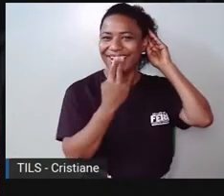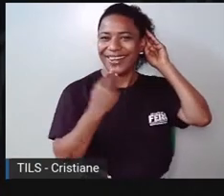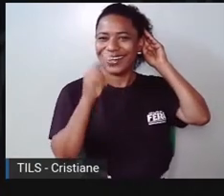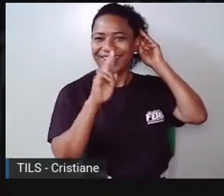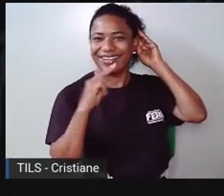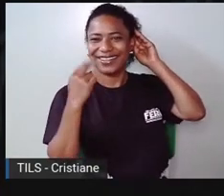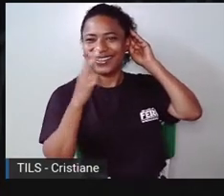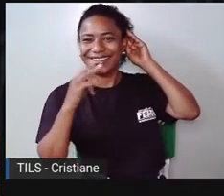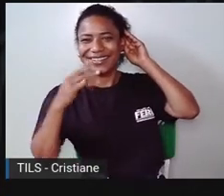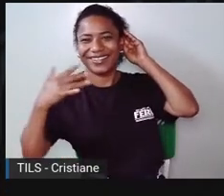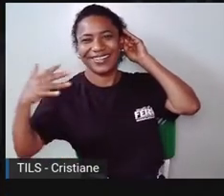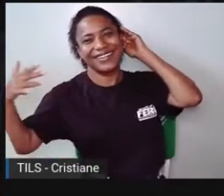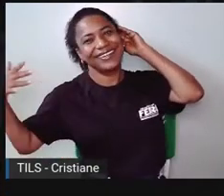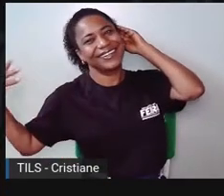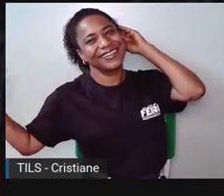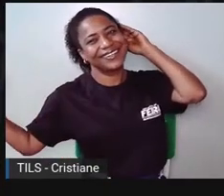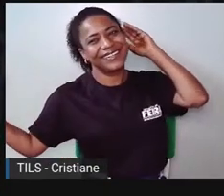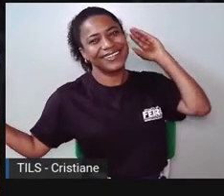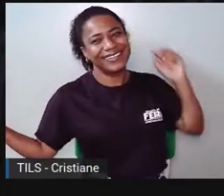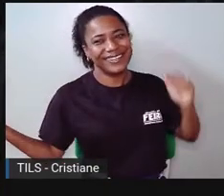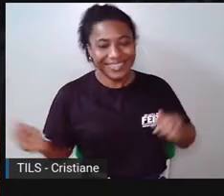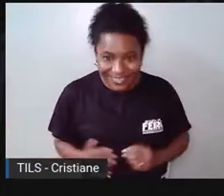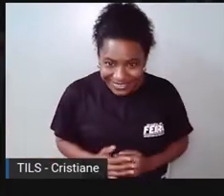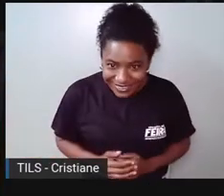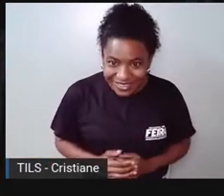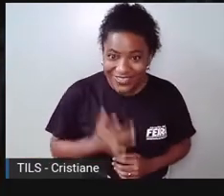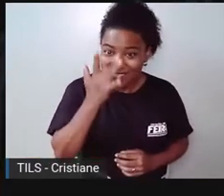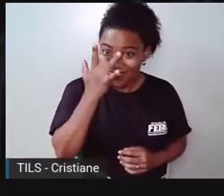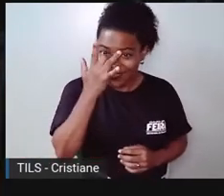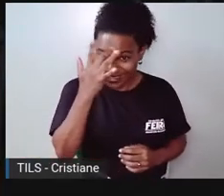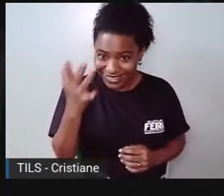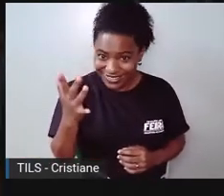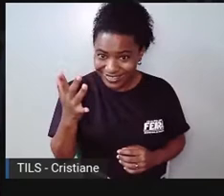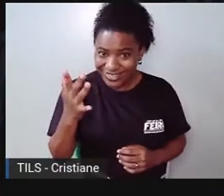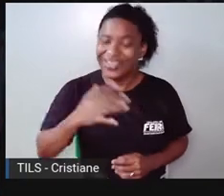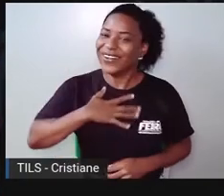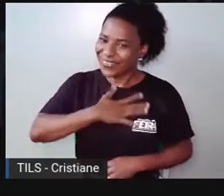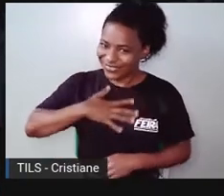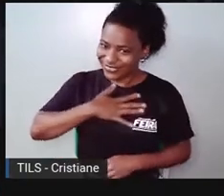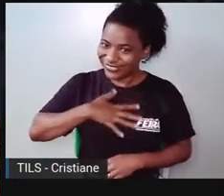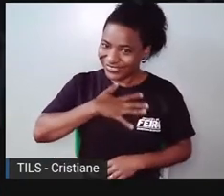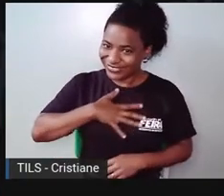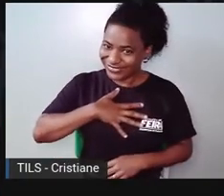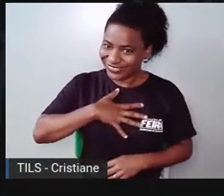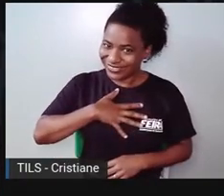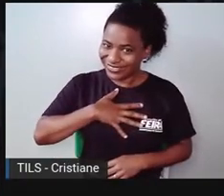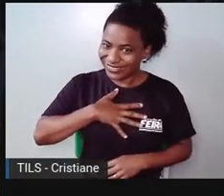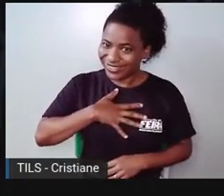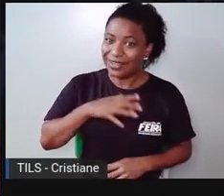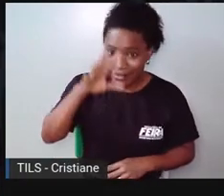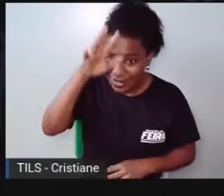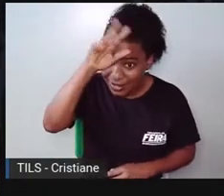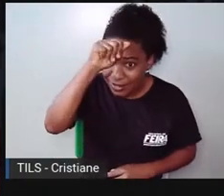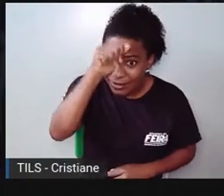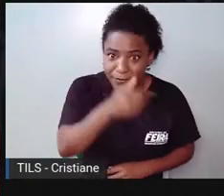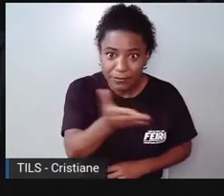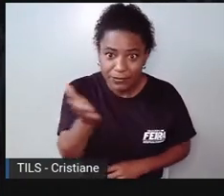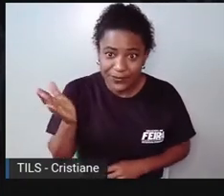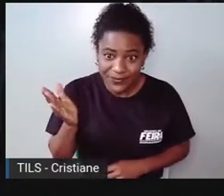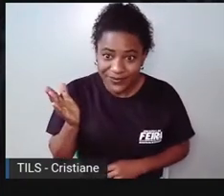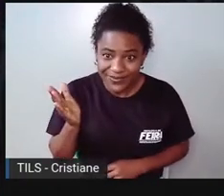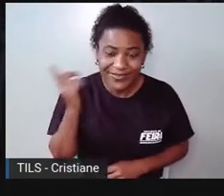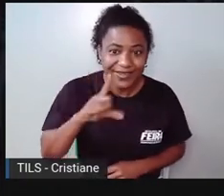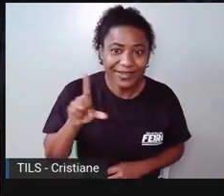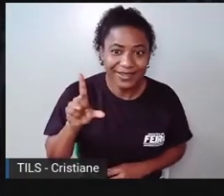Trelelelelelé. E aí, muito fácil? Ah, eu achei. Você tá aprendendo aí, meninada?